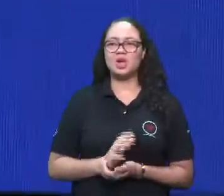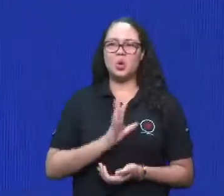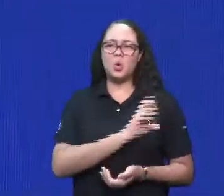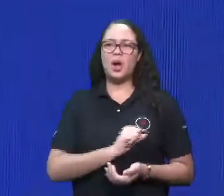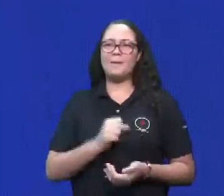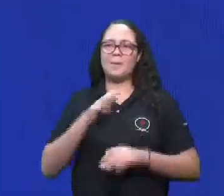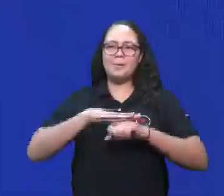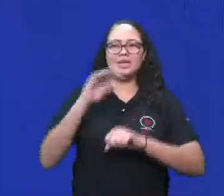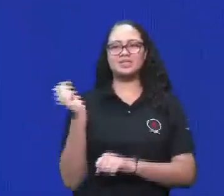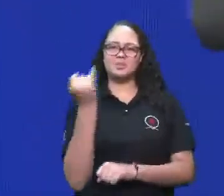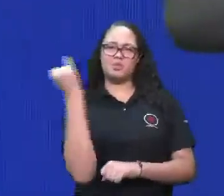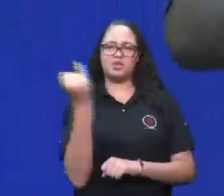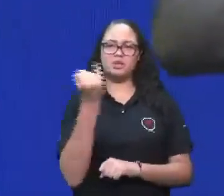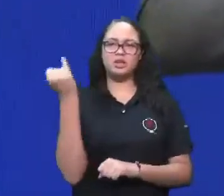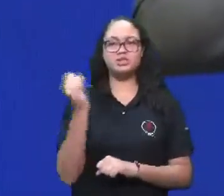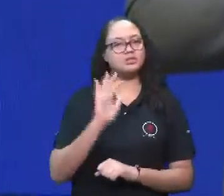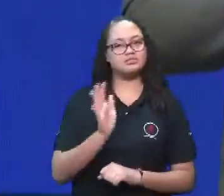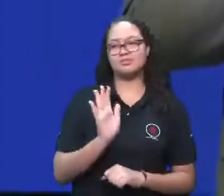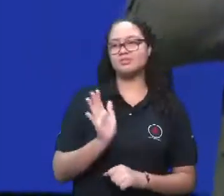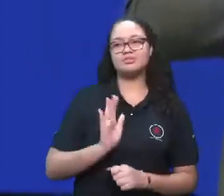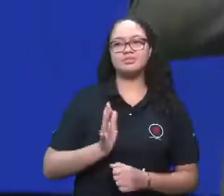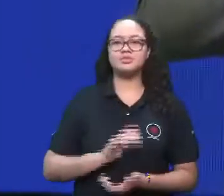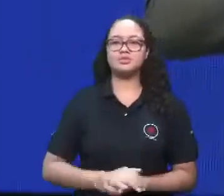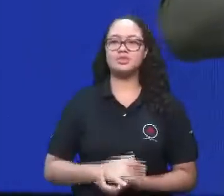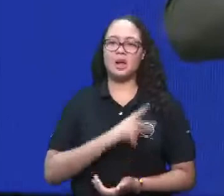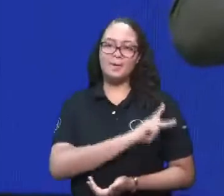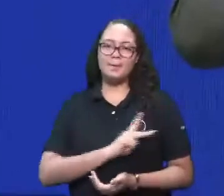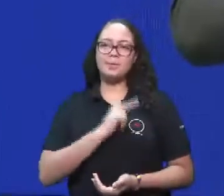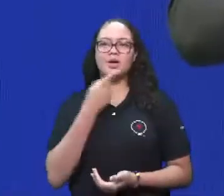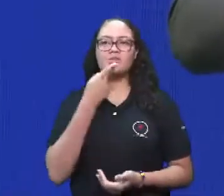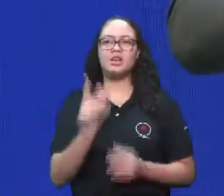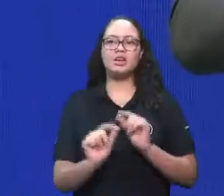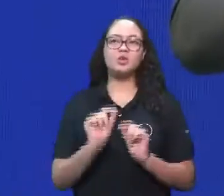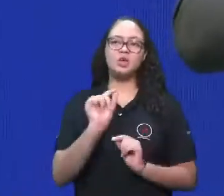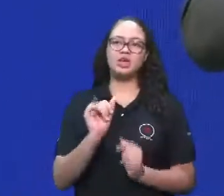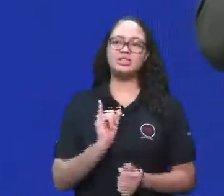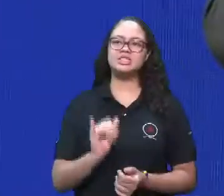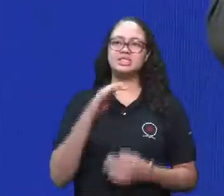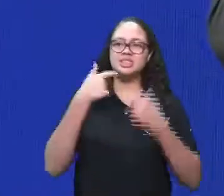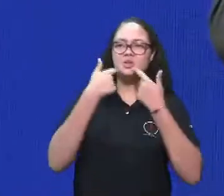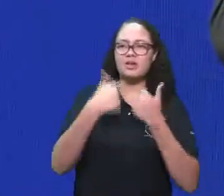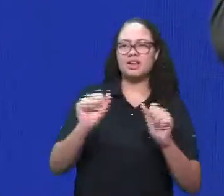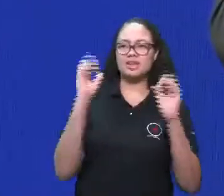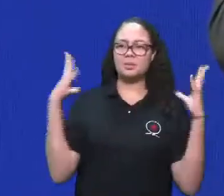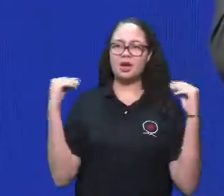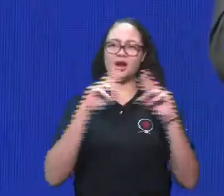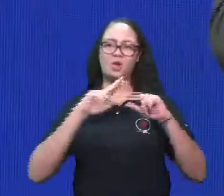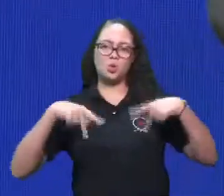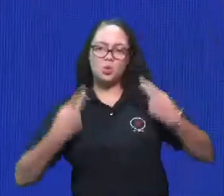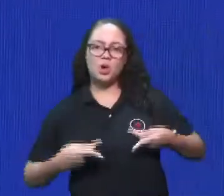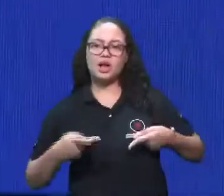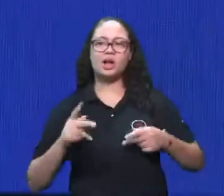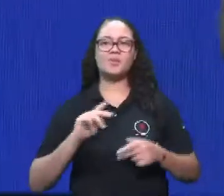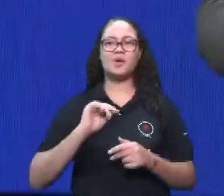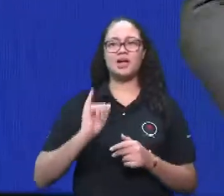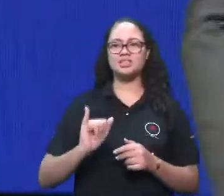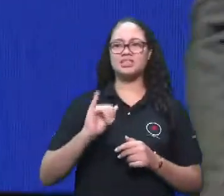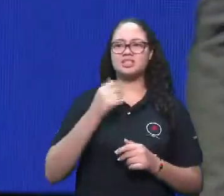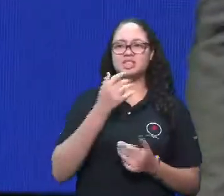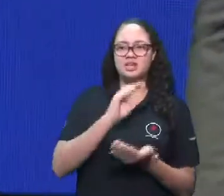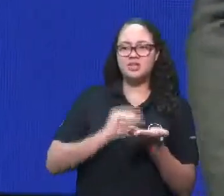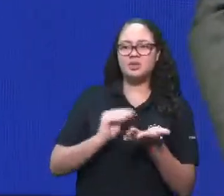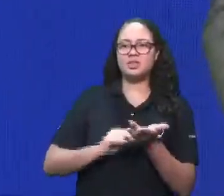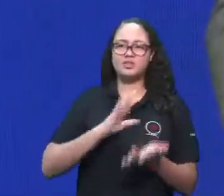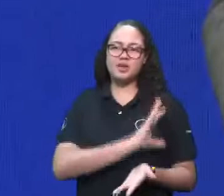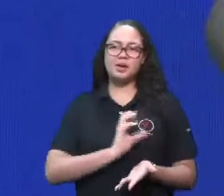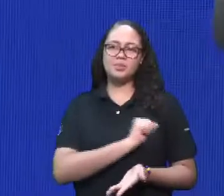importante ou o dinheiro é mais importante? Não. Paulo diz: ainda que eu falasse a língua dos anjos e dos homens e não tivesse amor. Como é que a gente aplica isso para